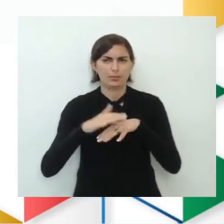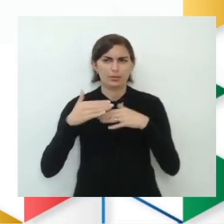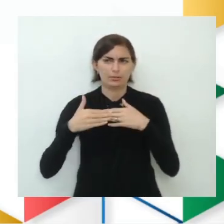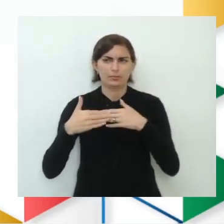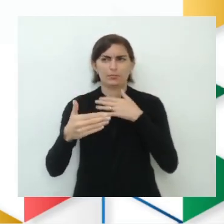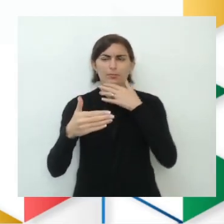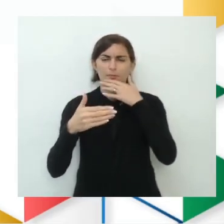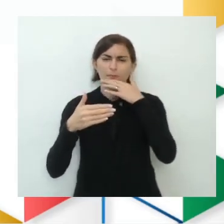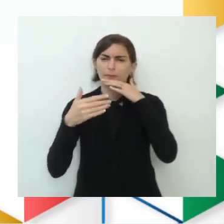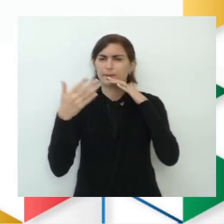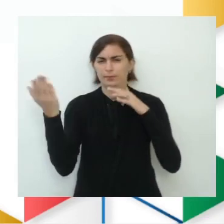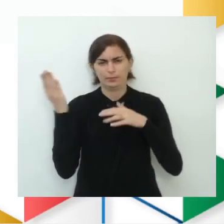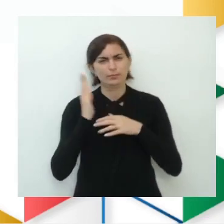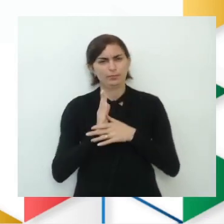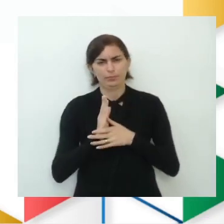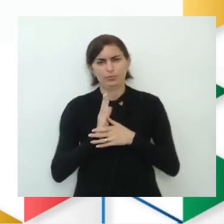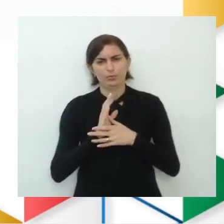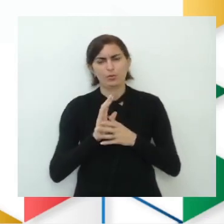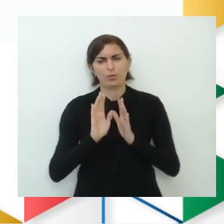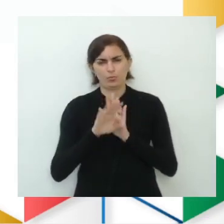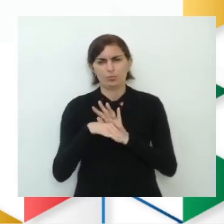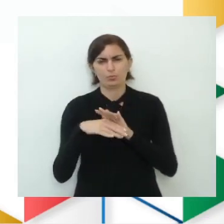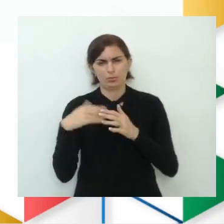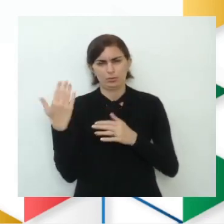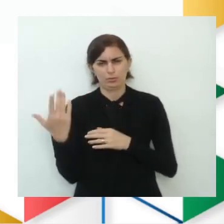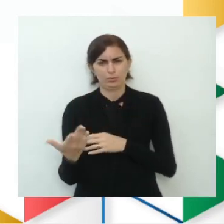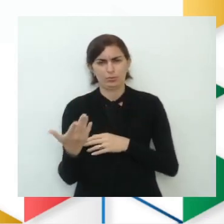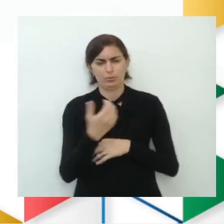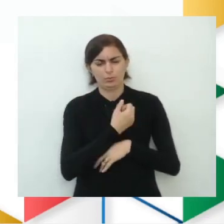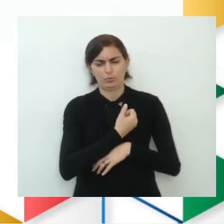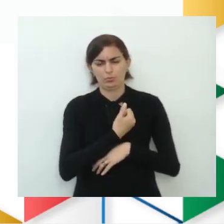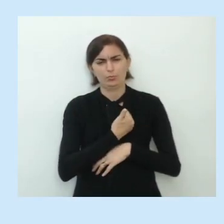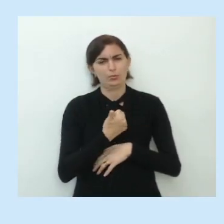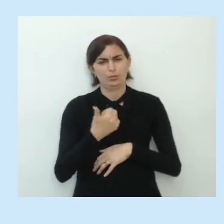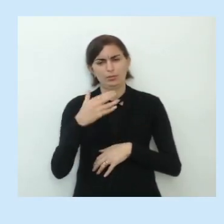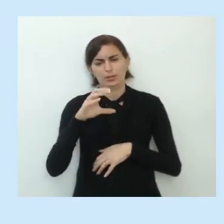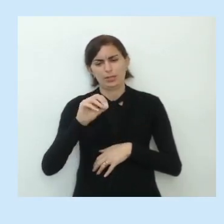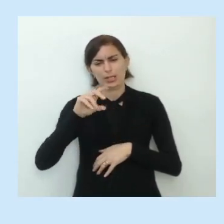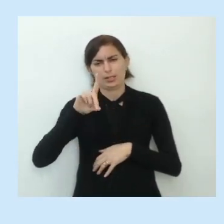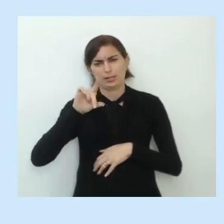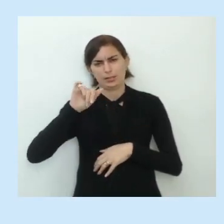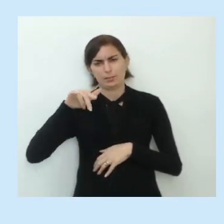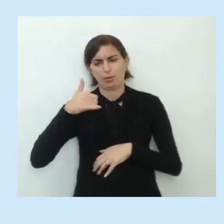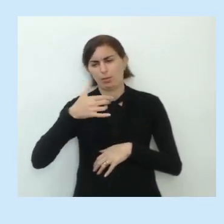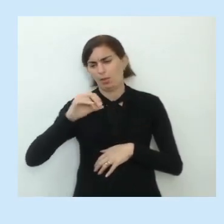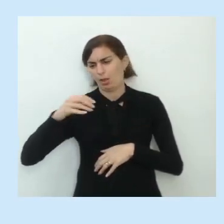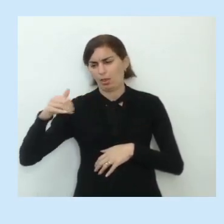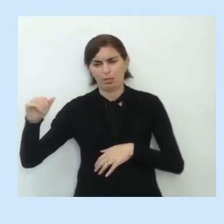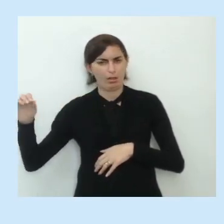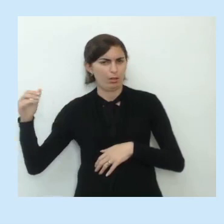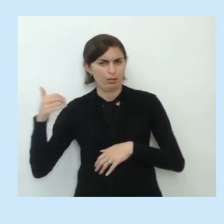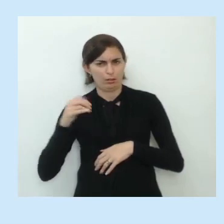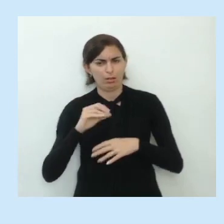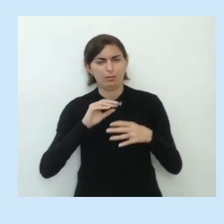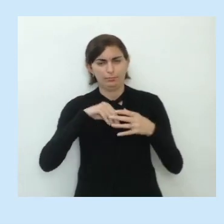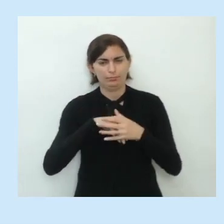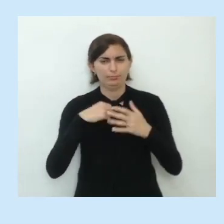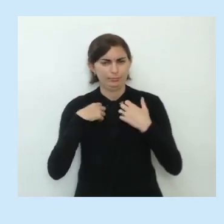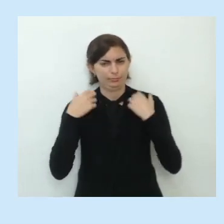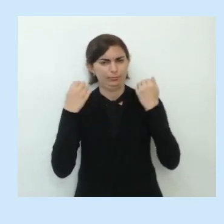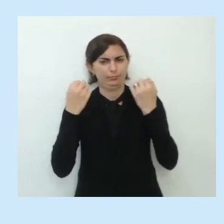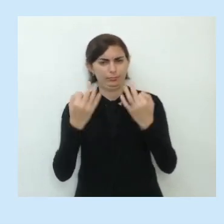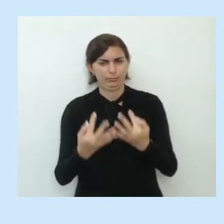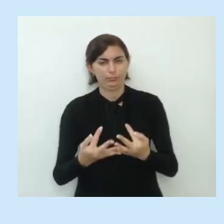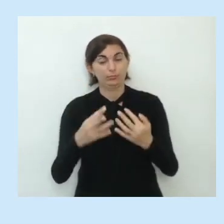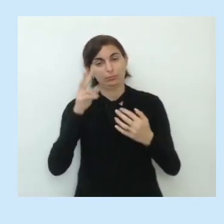partir dessa concepção, tá? Números decimais. Tá dentro dos números racionais, eu vou te explicar. Então, na